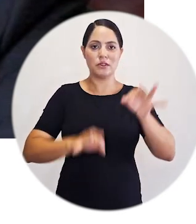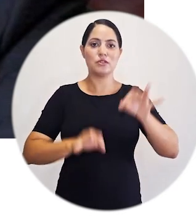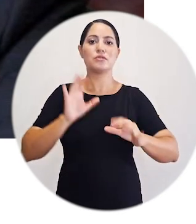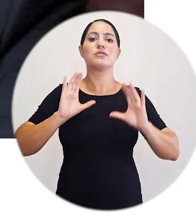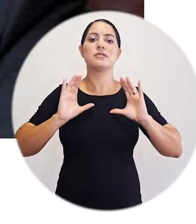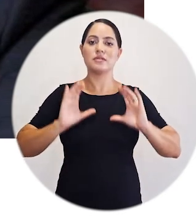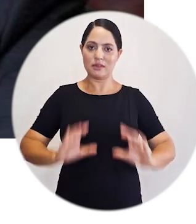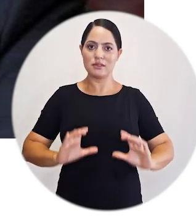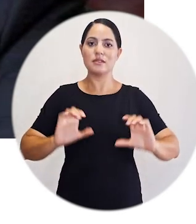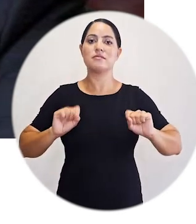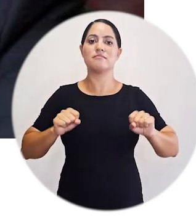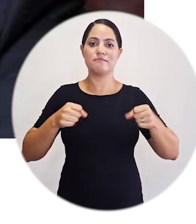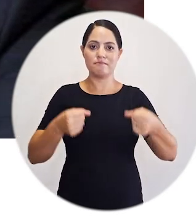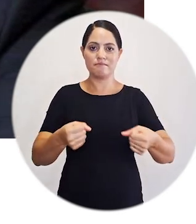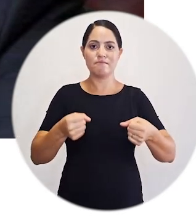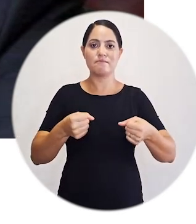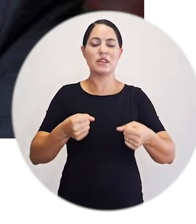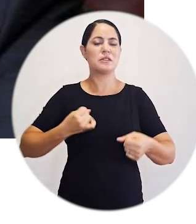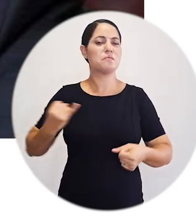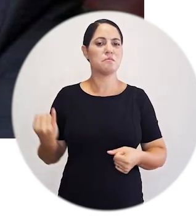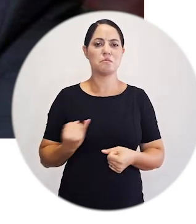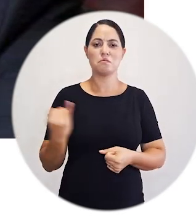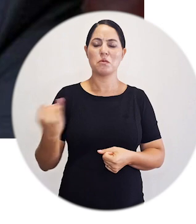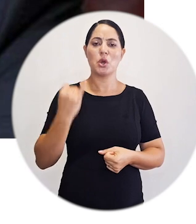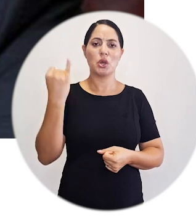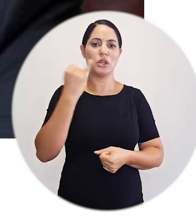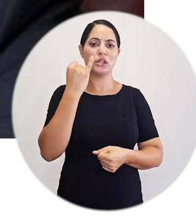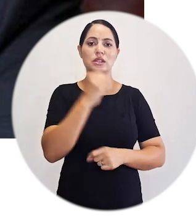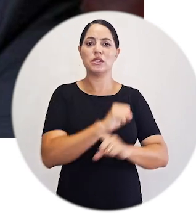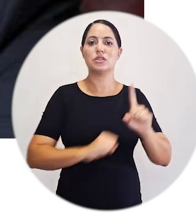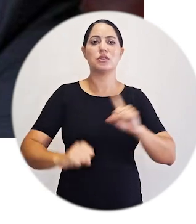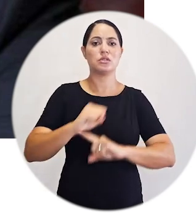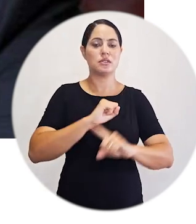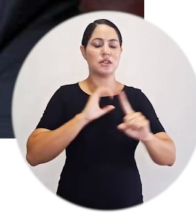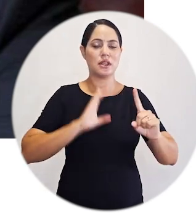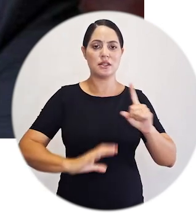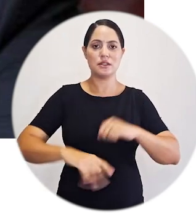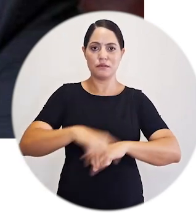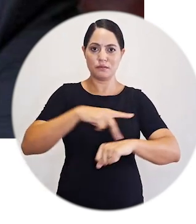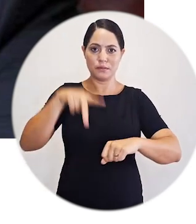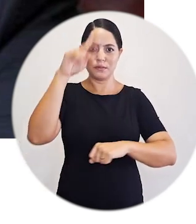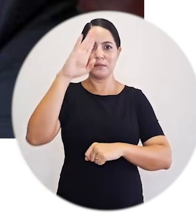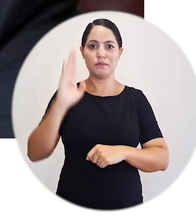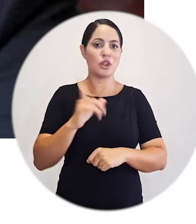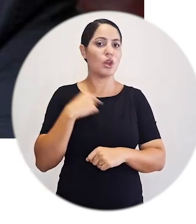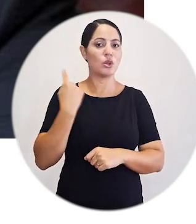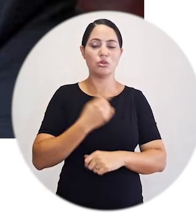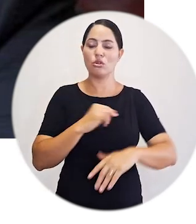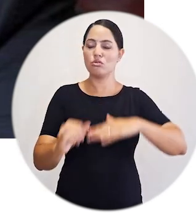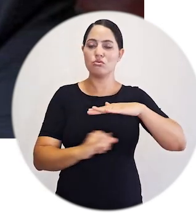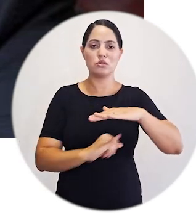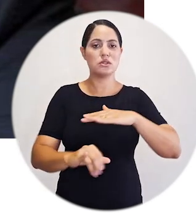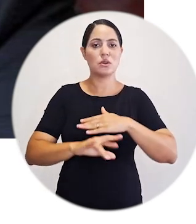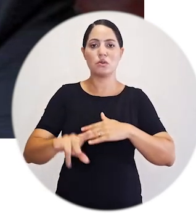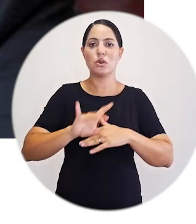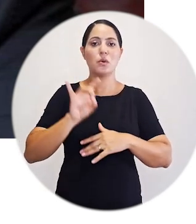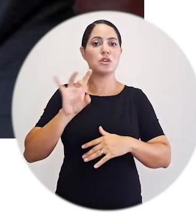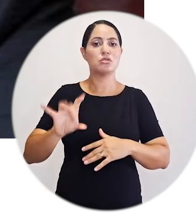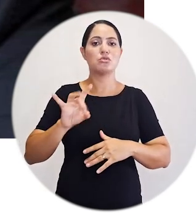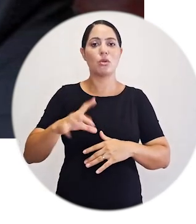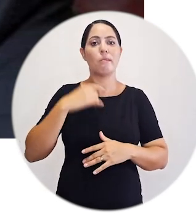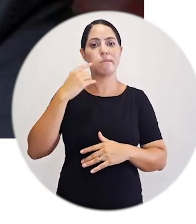da Justiça e da Cidadania, consolidando-se como a maior entidade civil do país. Nossa instituição não é apenas a casa